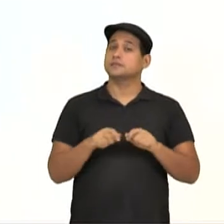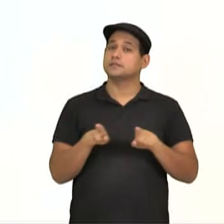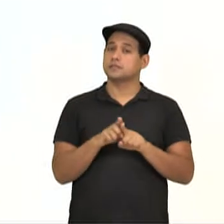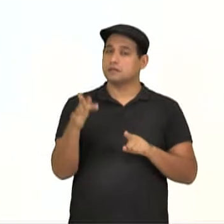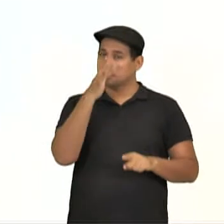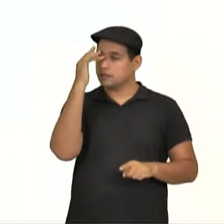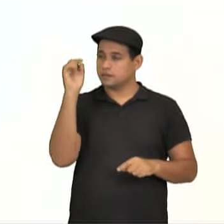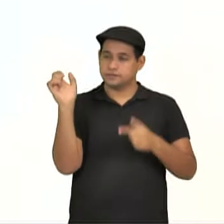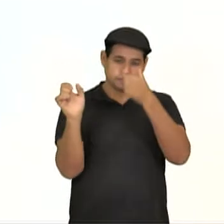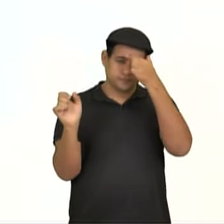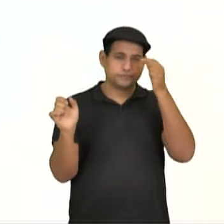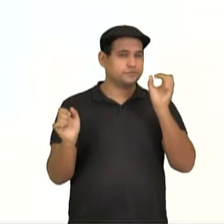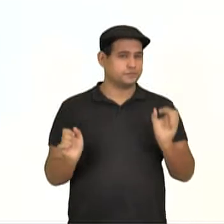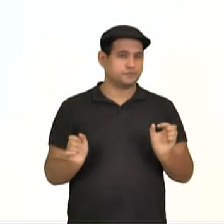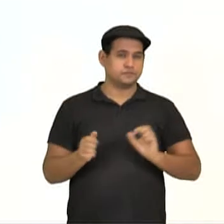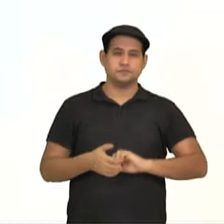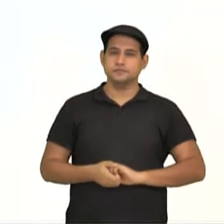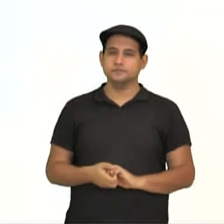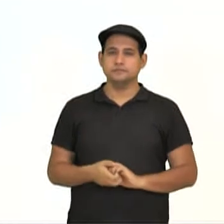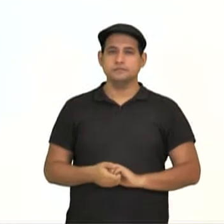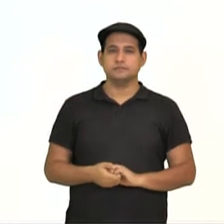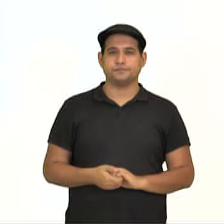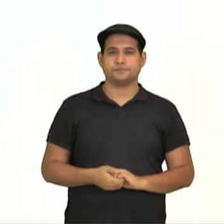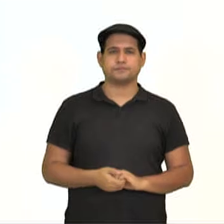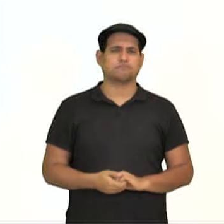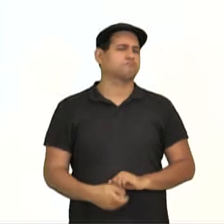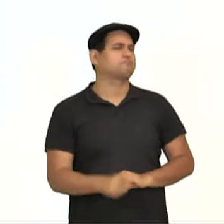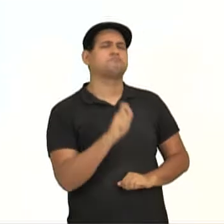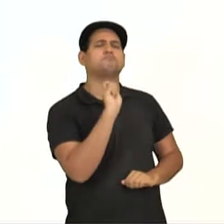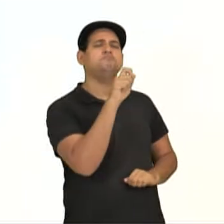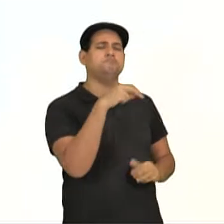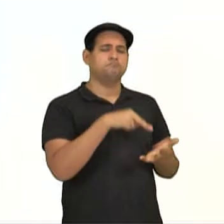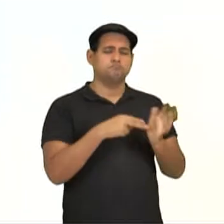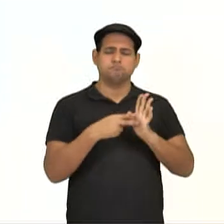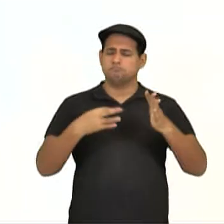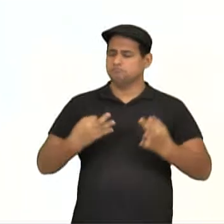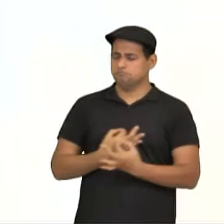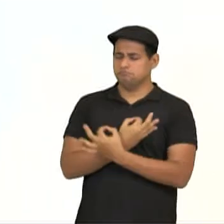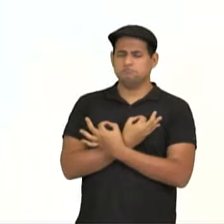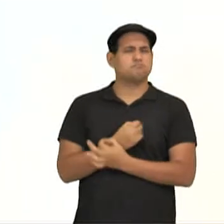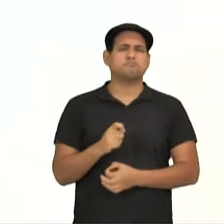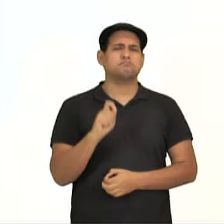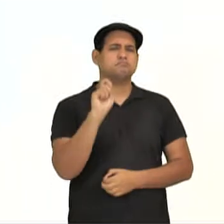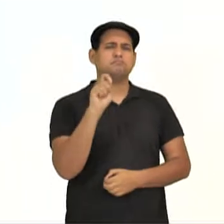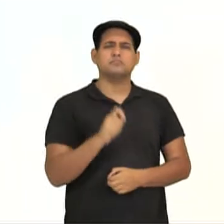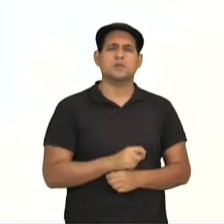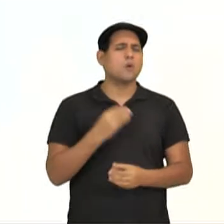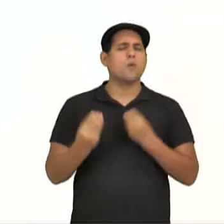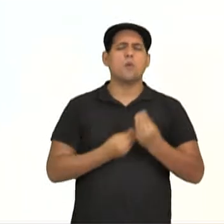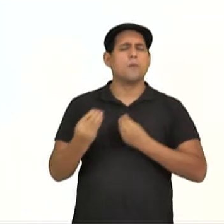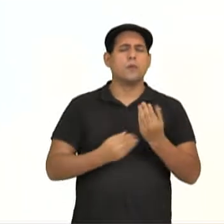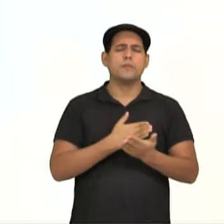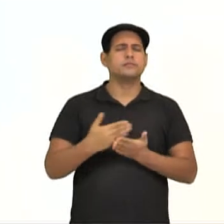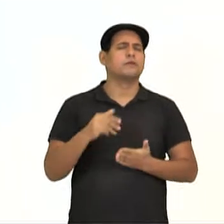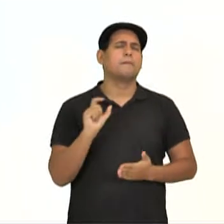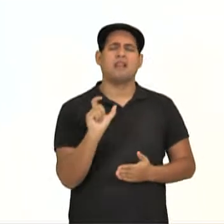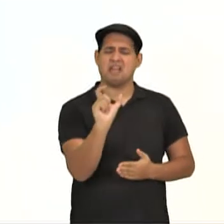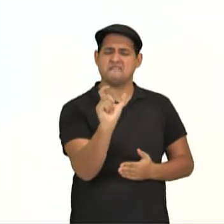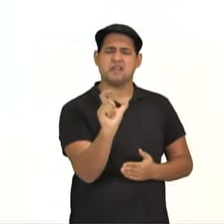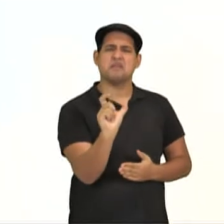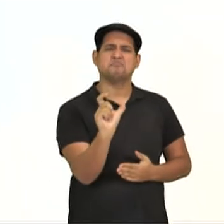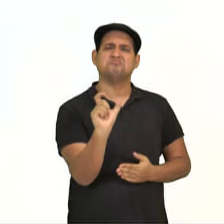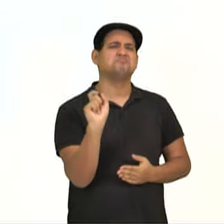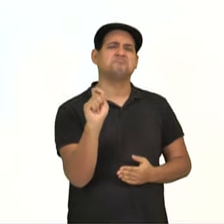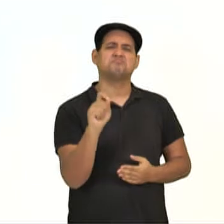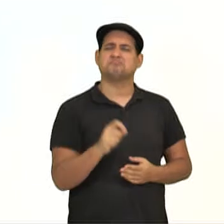os demais. O que é a meditação, então? Da onde que surgiu essa palavra? No